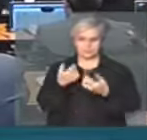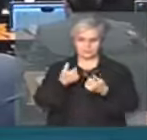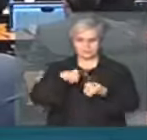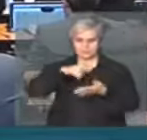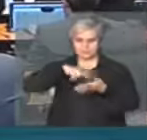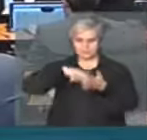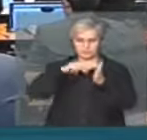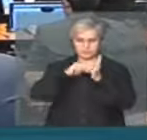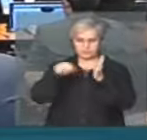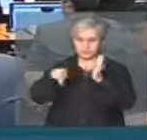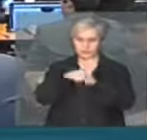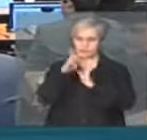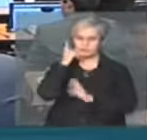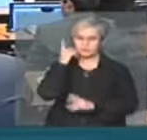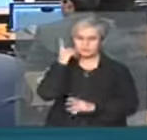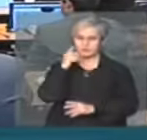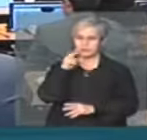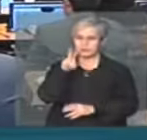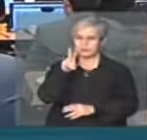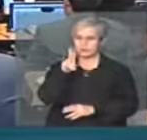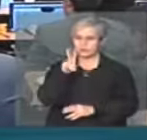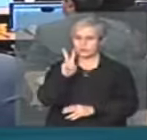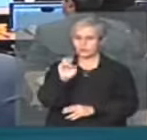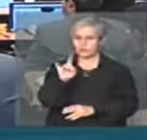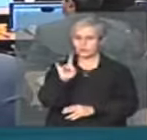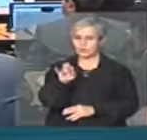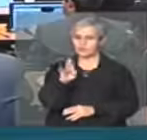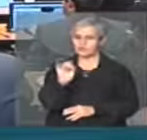vou fazer a leitura do destaque do deputado Everton Rocha.